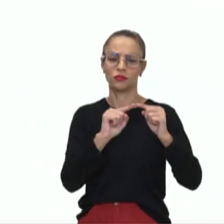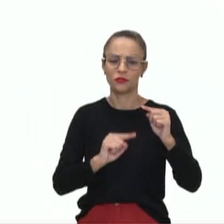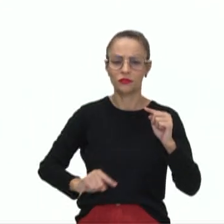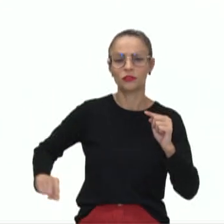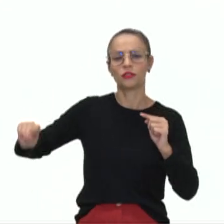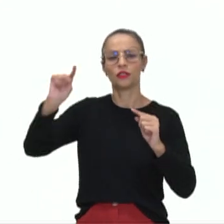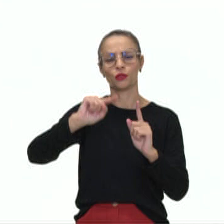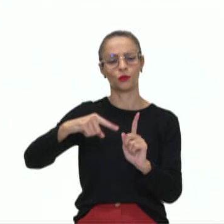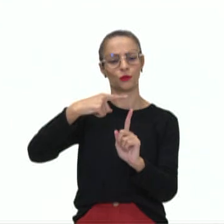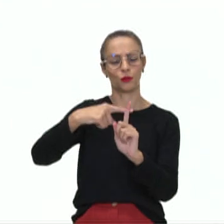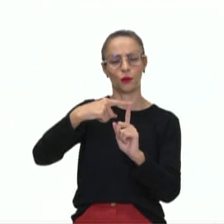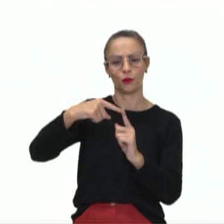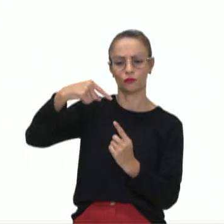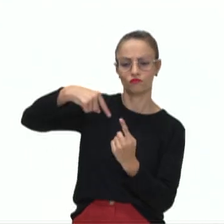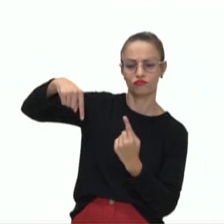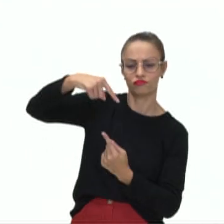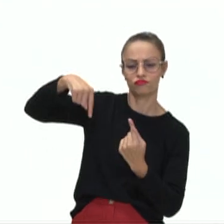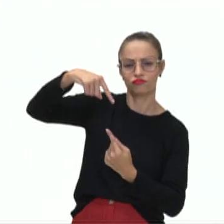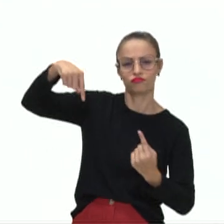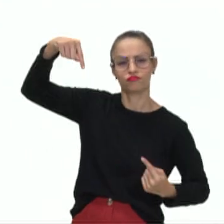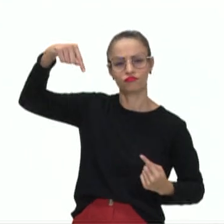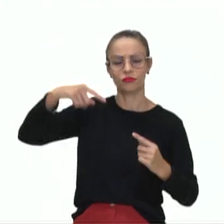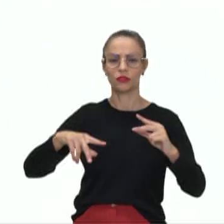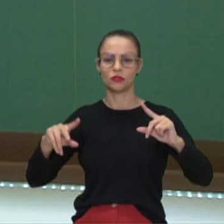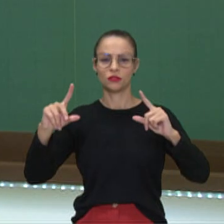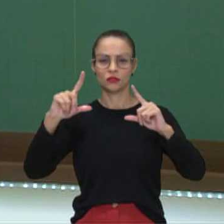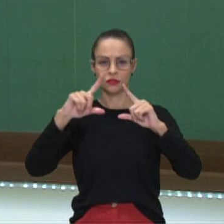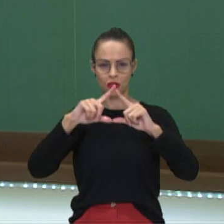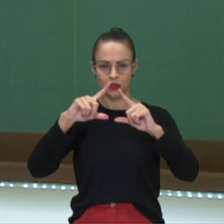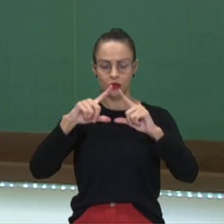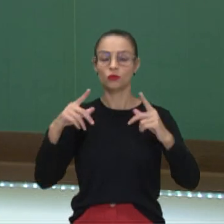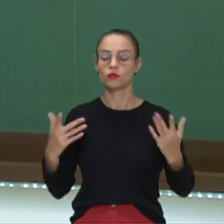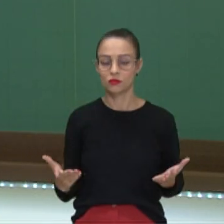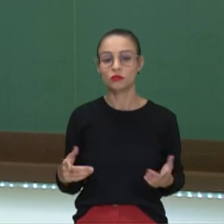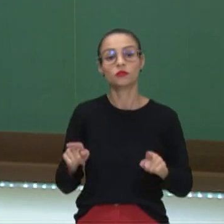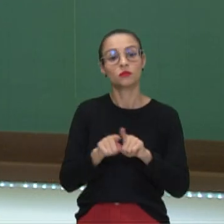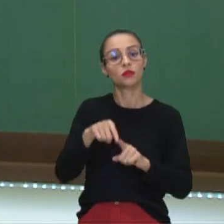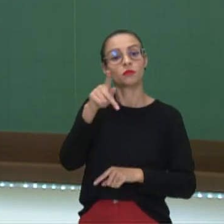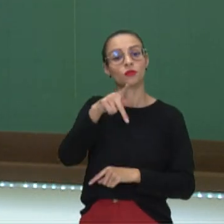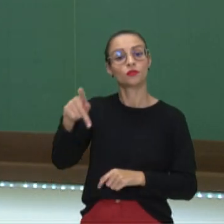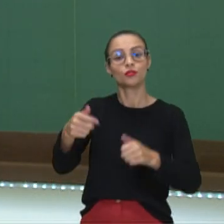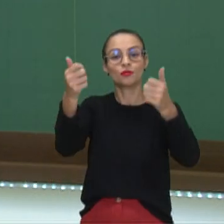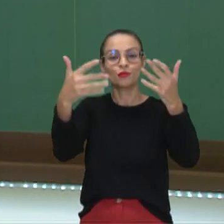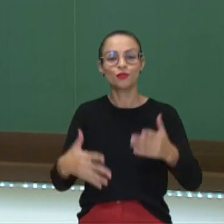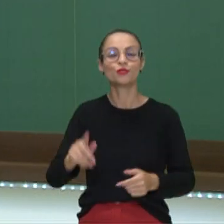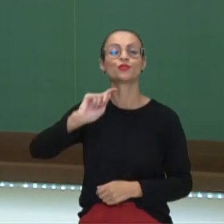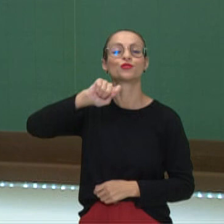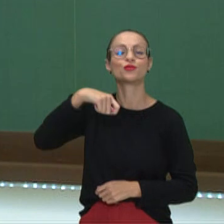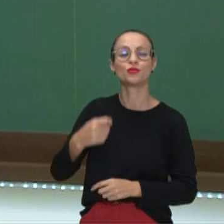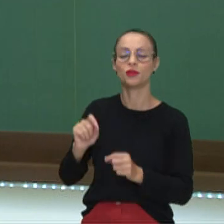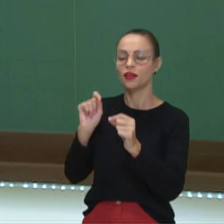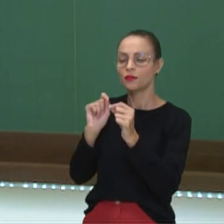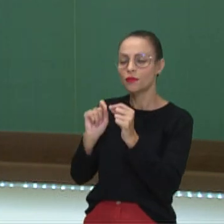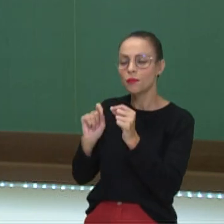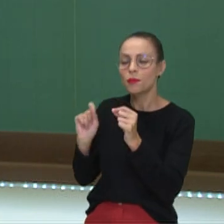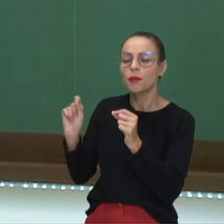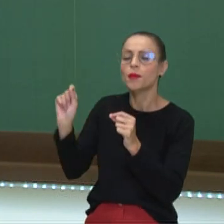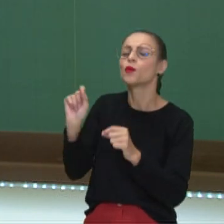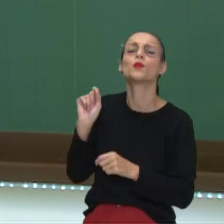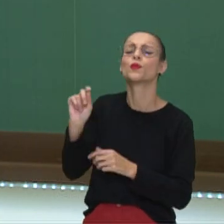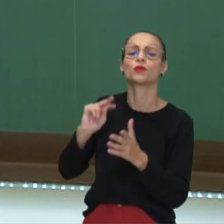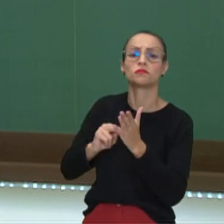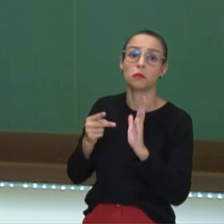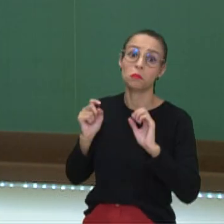cruzes, espirais, triângulos, né? Inclusive, a professora falou também sobre a questão dos pontinhos, né? A possibilidade de ser